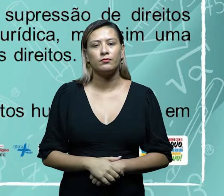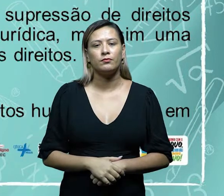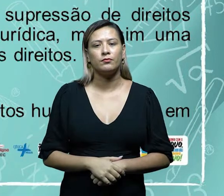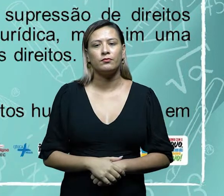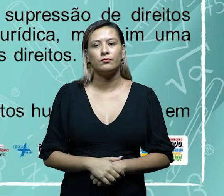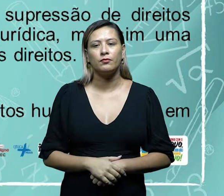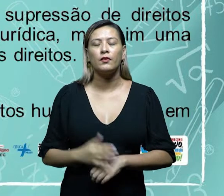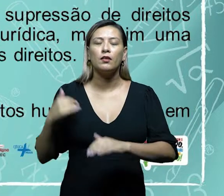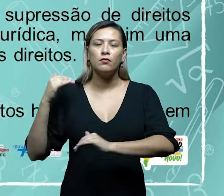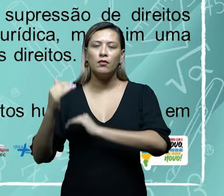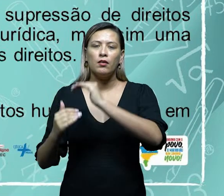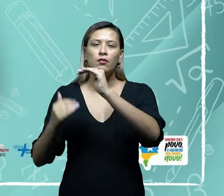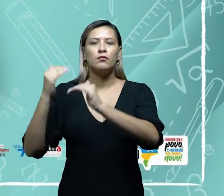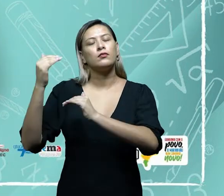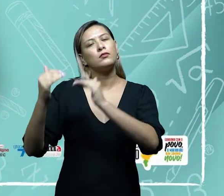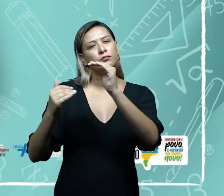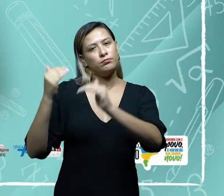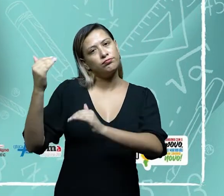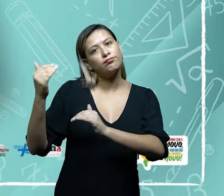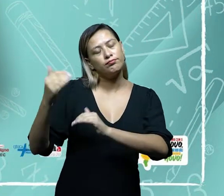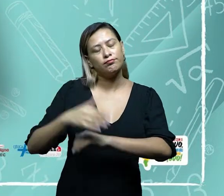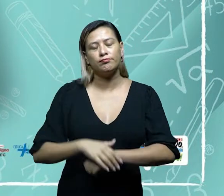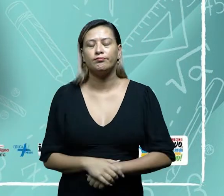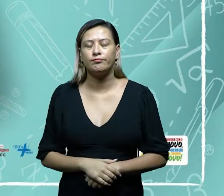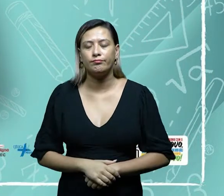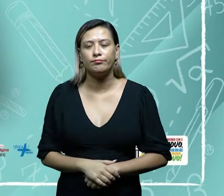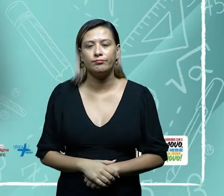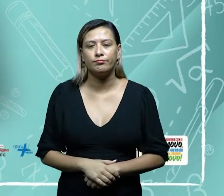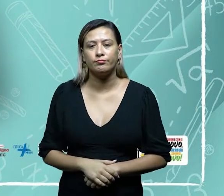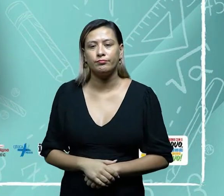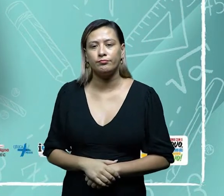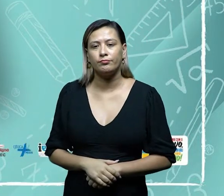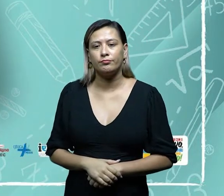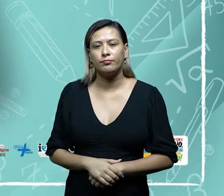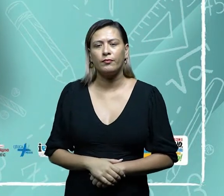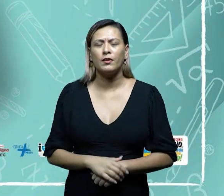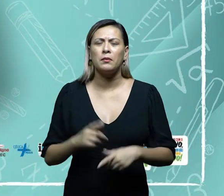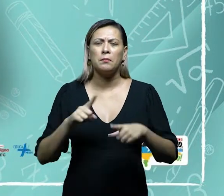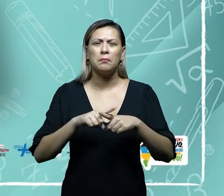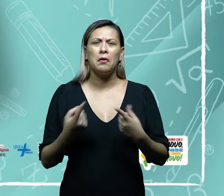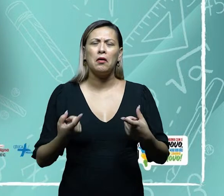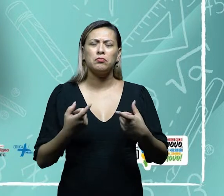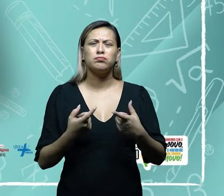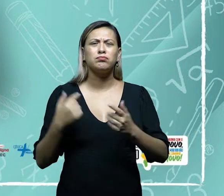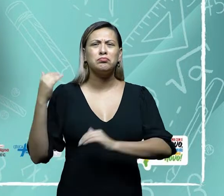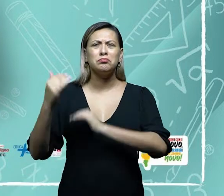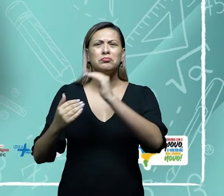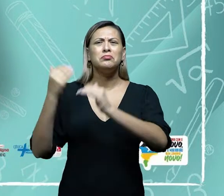ao longo da história. O que significa dizer que eles vão se expandindo, professor? Que